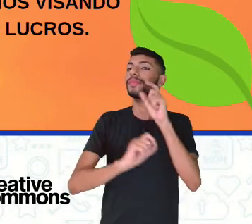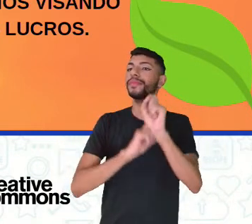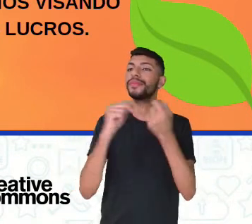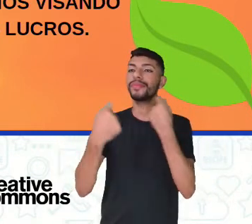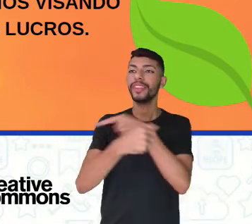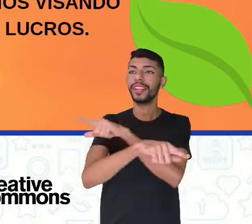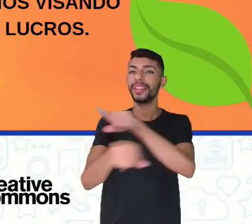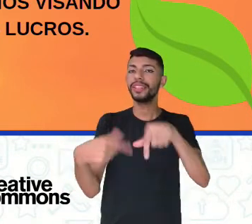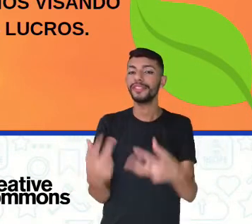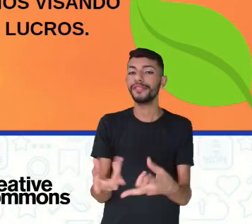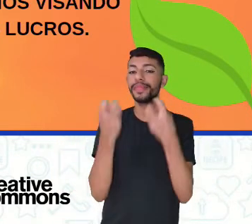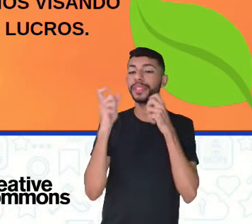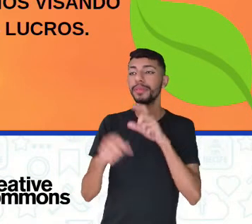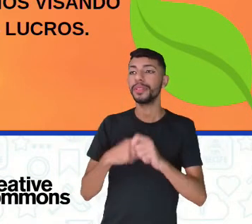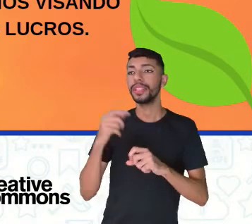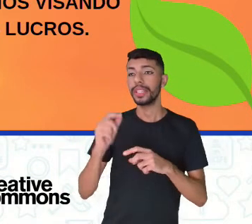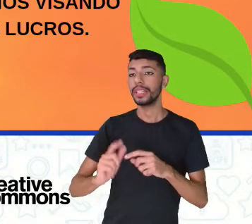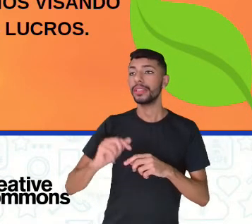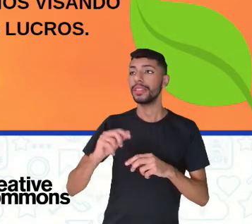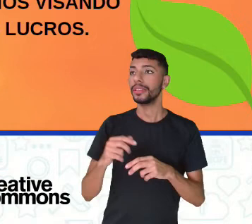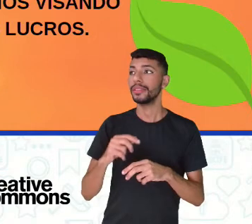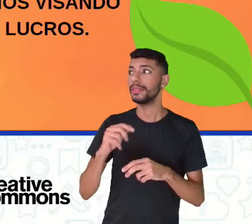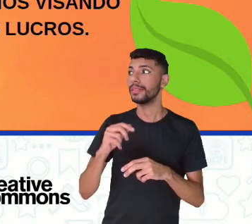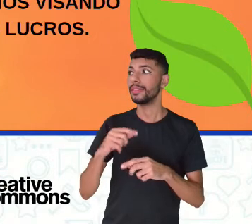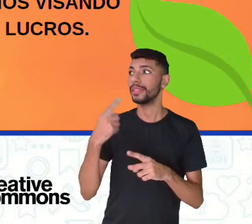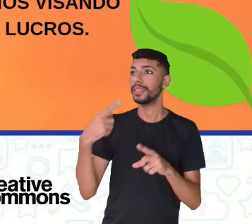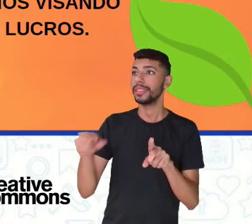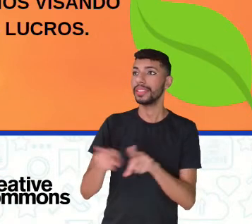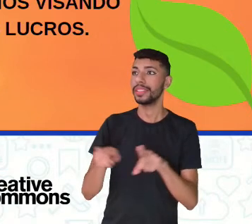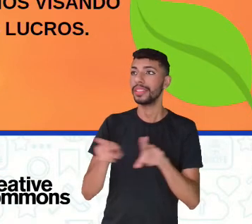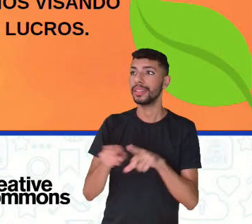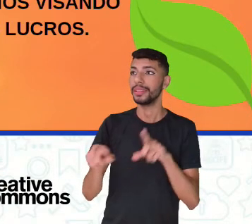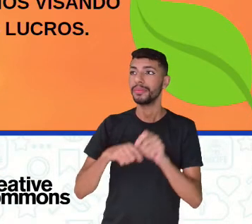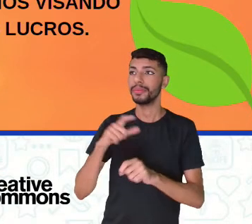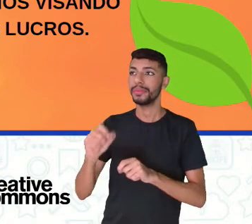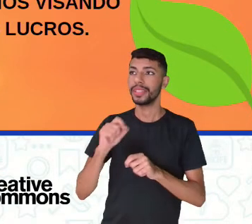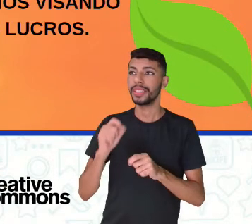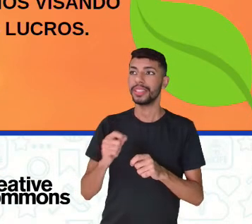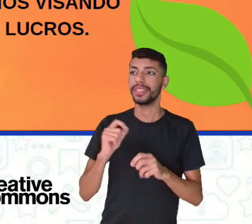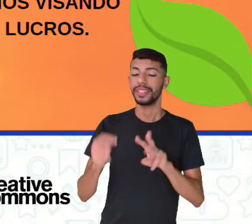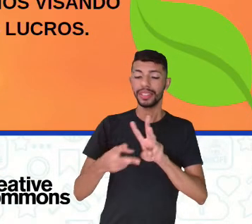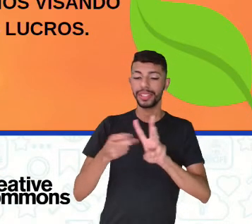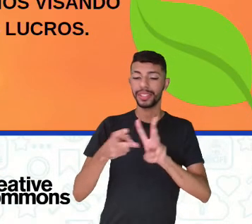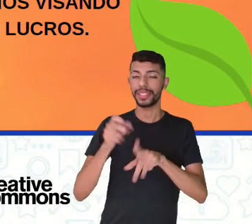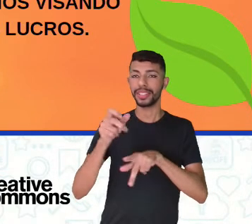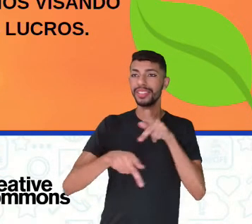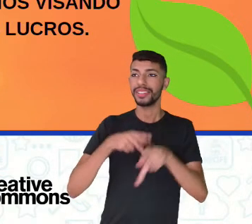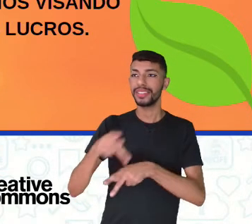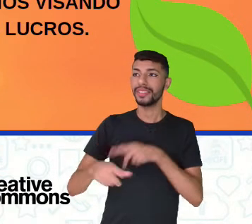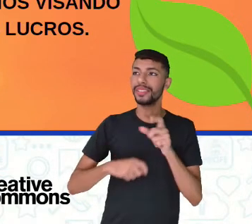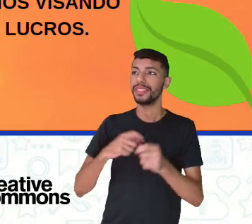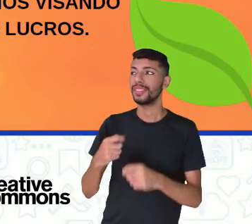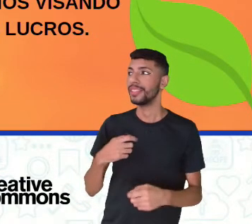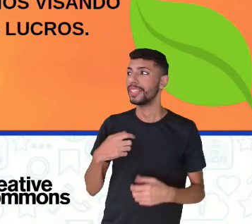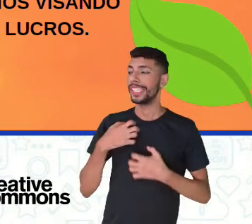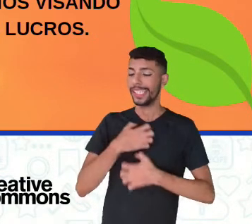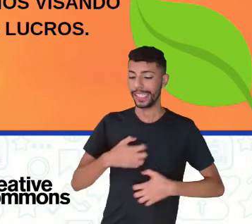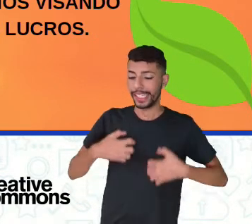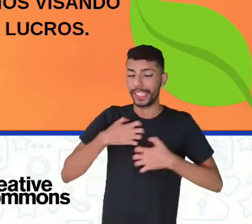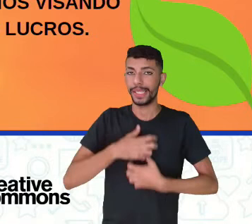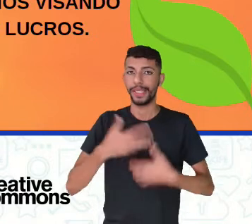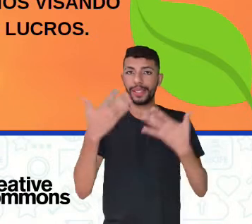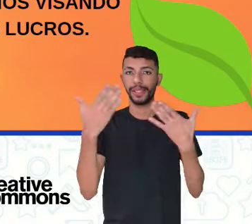que, além disso, os índios, eles são inconformes com essa situação, né,